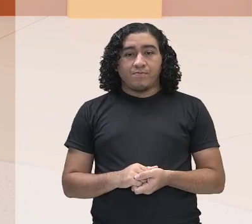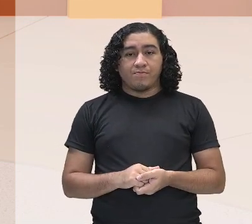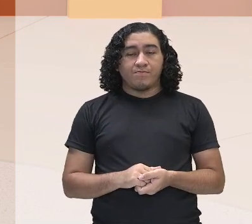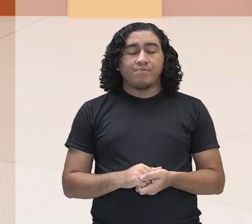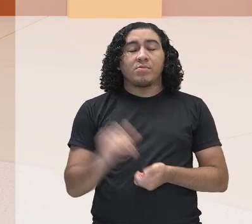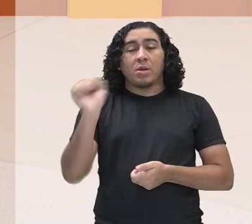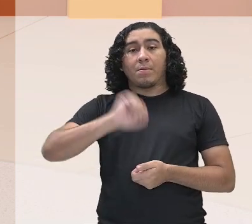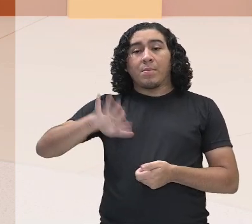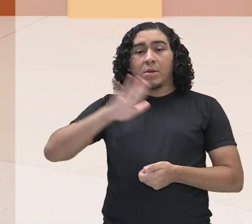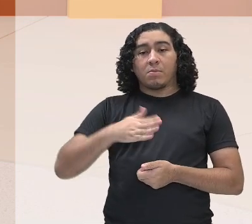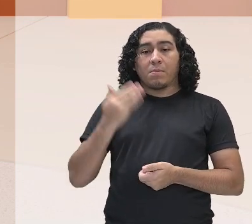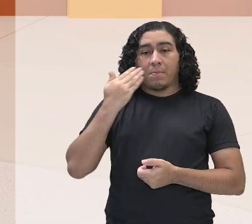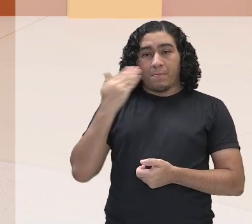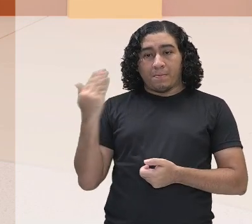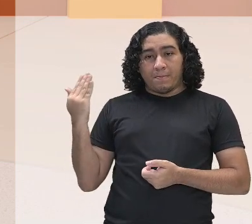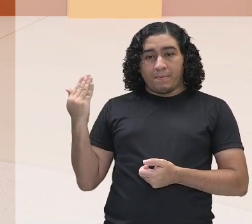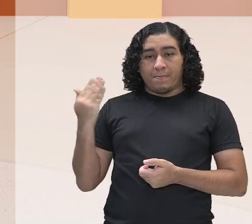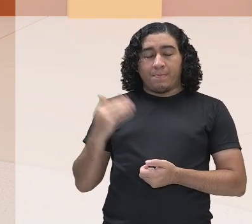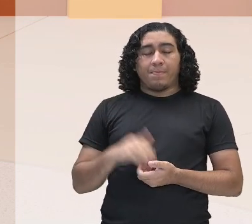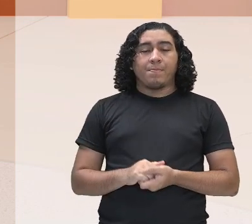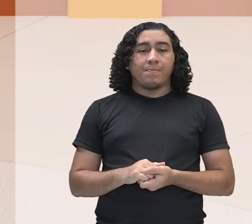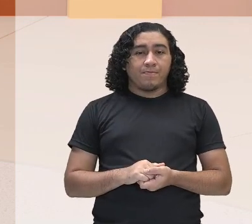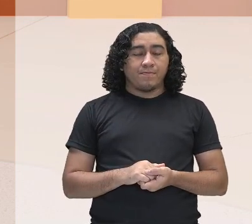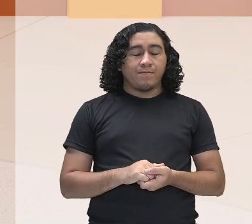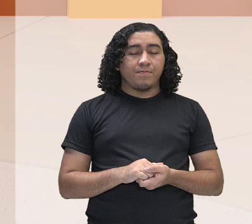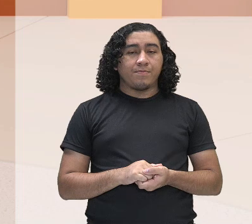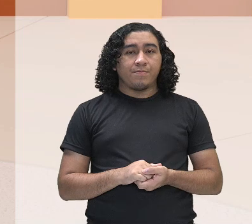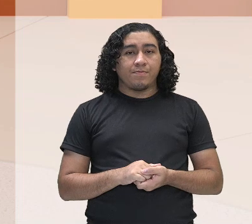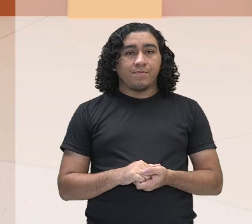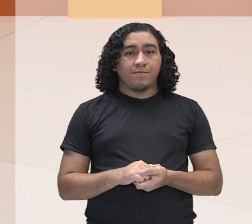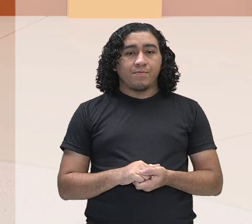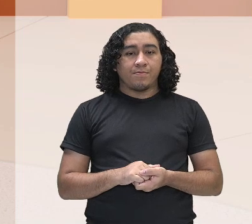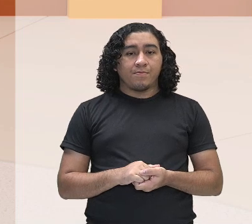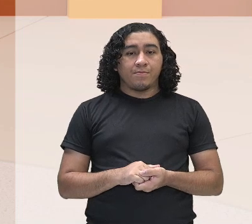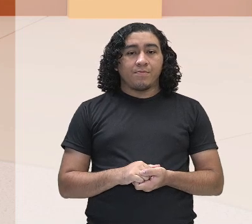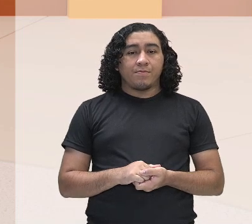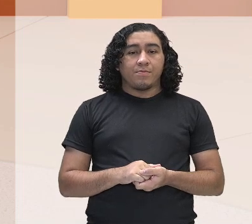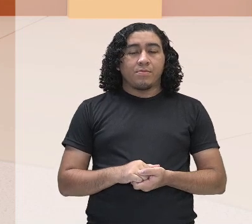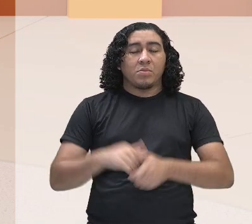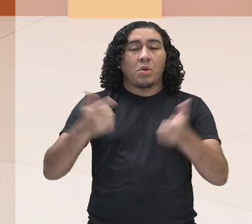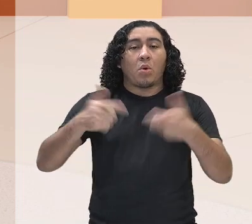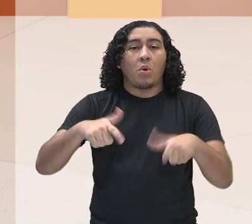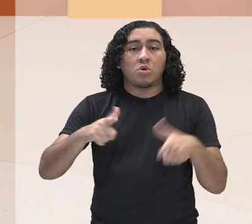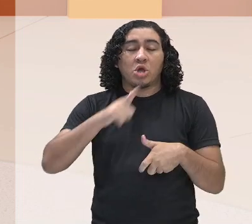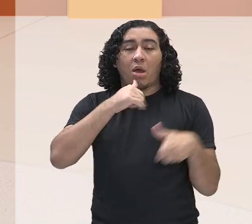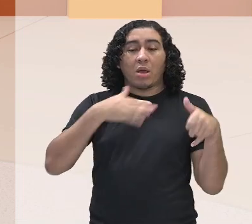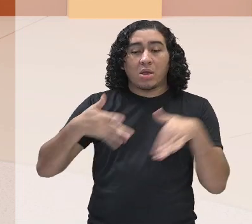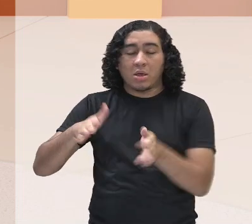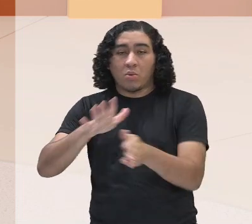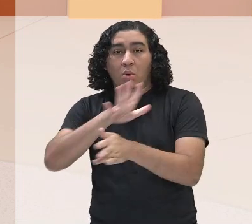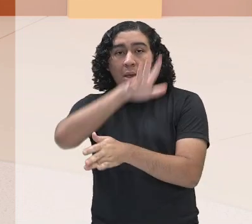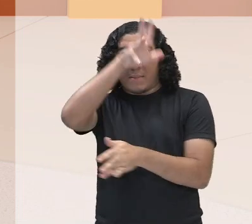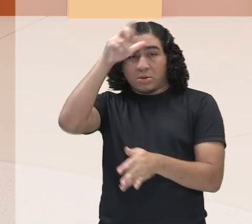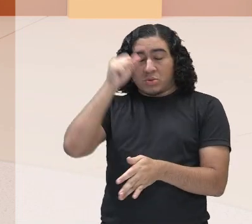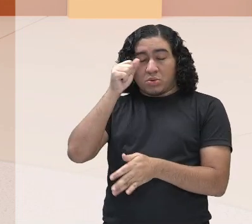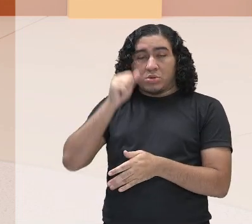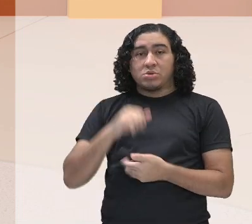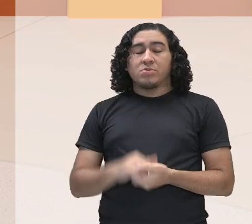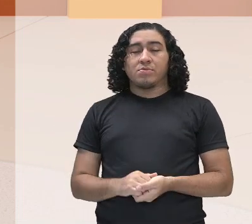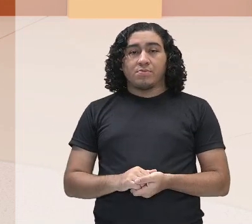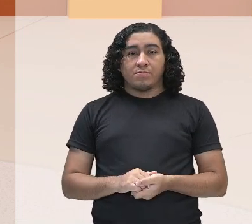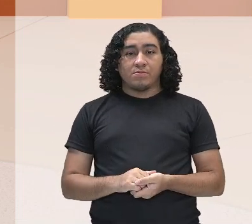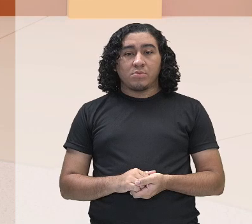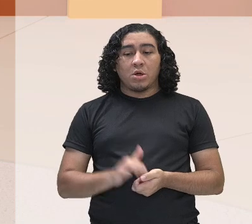nessa imagem, a gente tem o Forte do Presépio, localizado aí na foz do rio Amazonas, né, que era considerado, né,